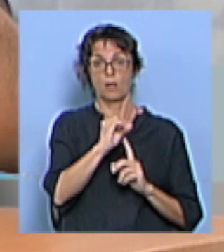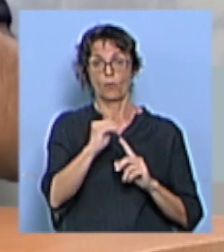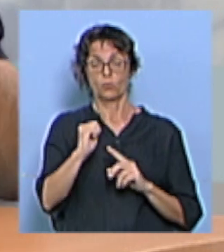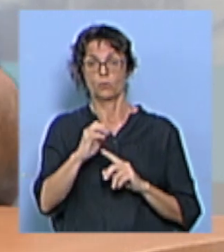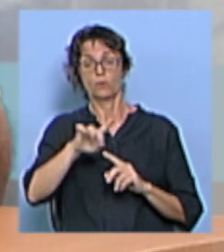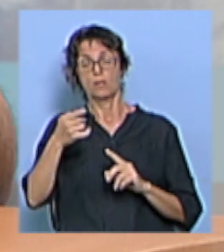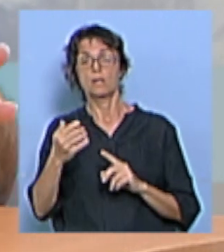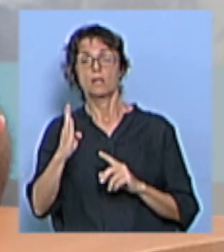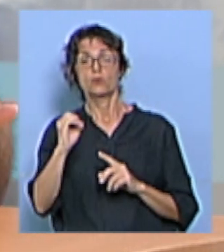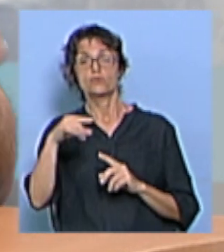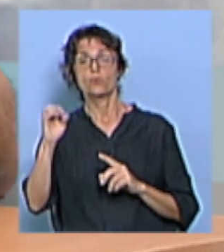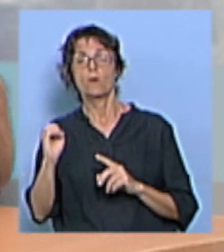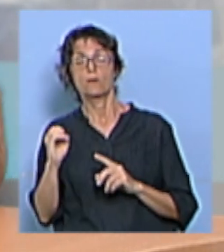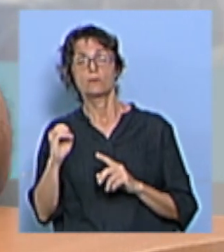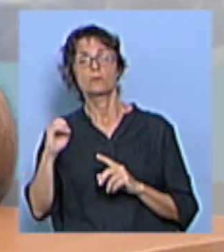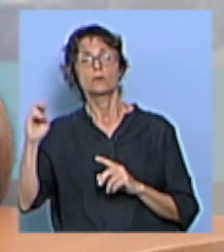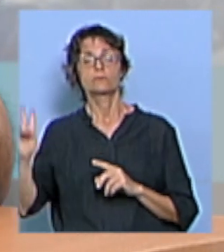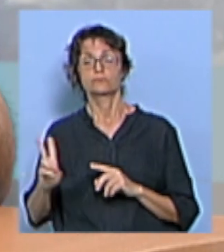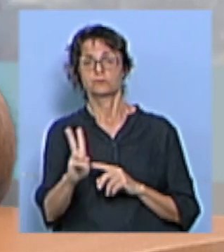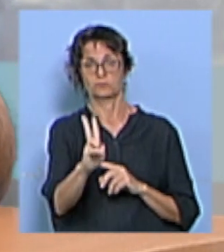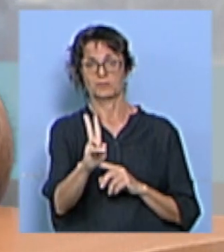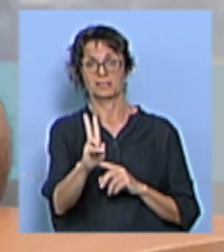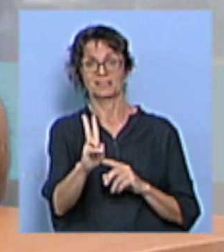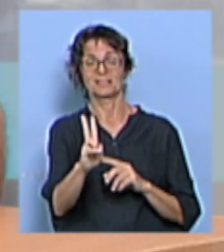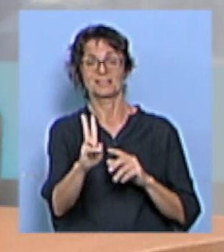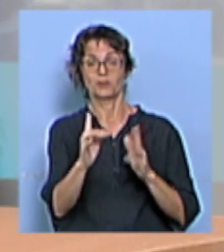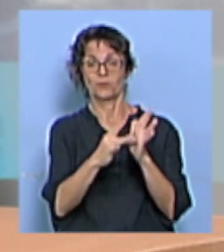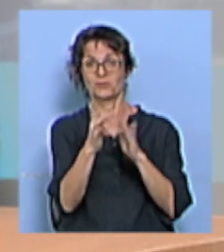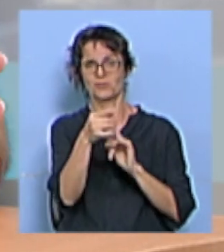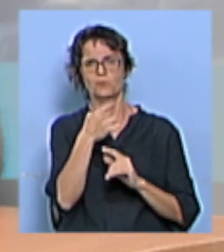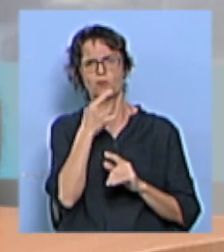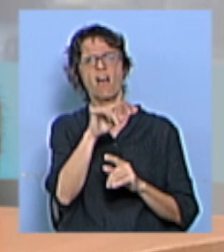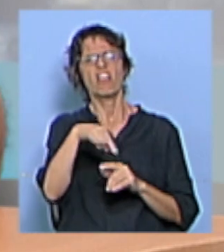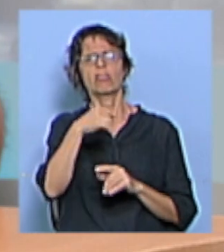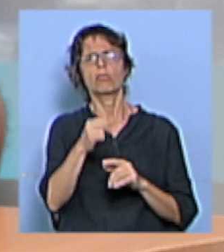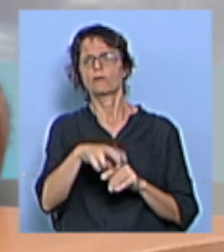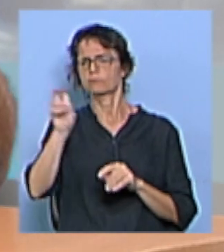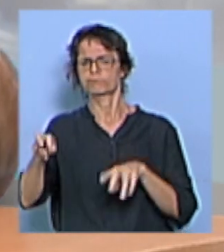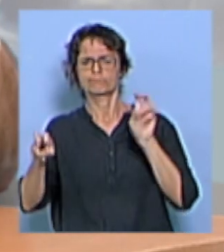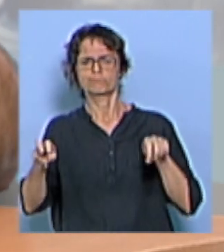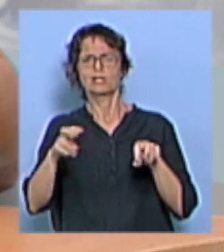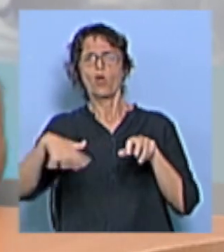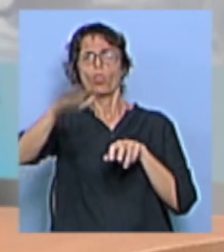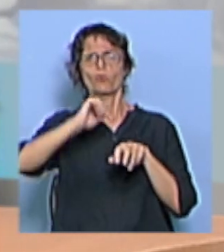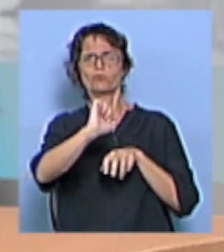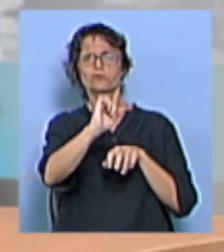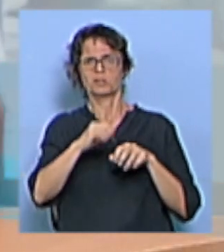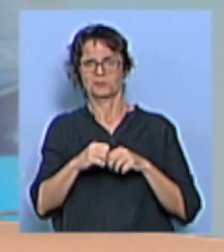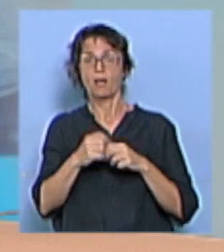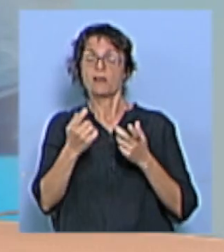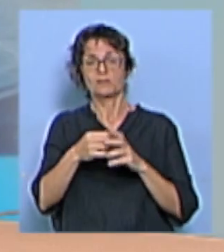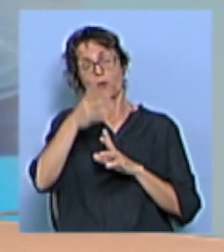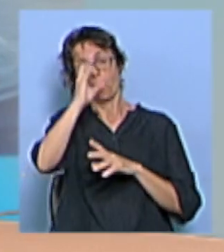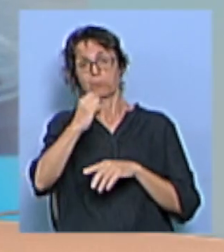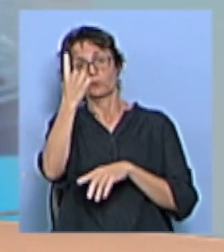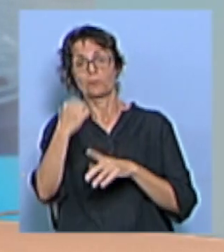ter com Jesus. Queremos um lugar, um à tua direita e outro à tua esquerda no teu reino. Claro, primeiro-ministro e ministro sem pasta, não é? Quer dizer, ao lado do presidente.